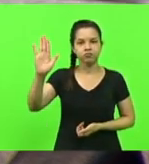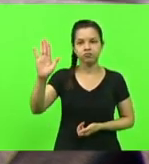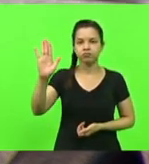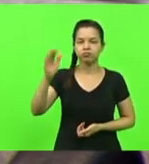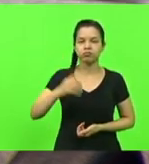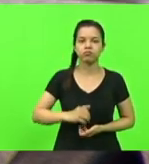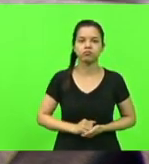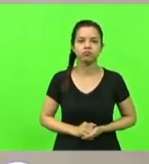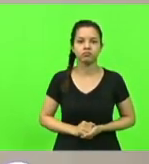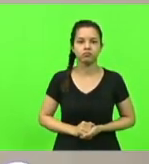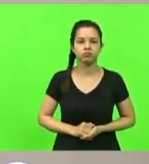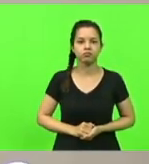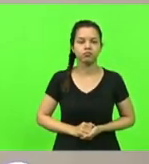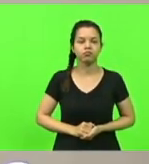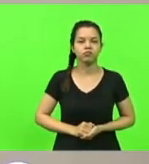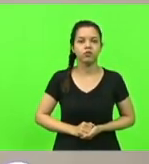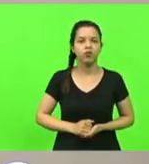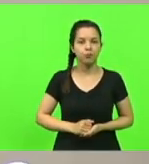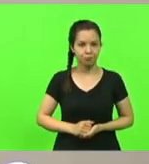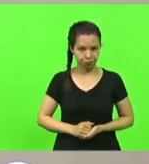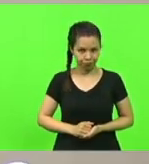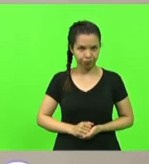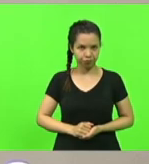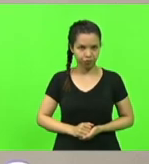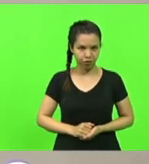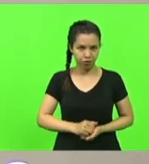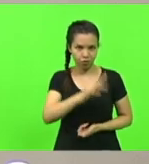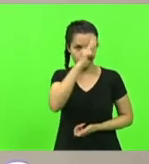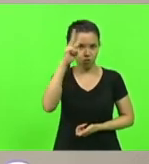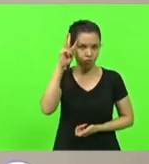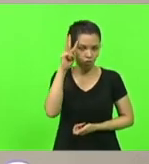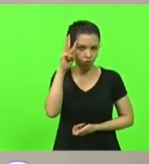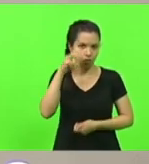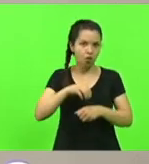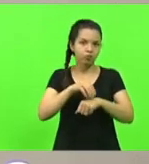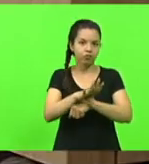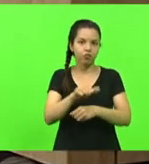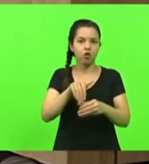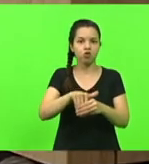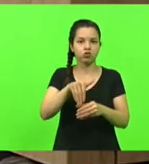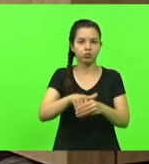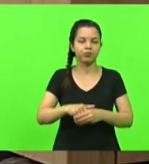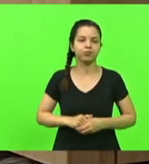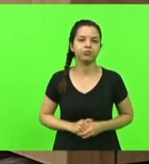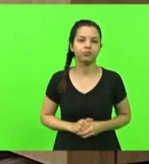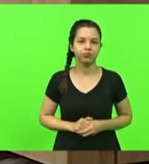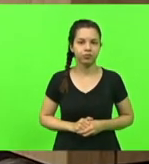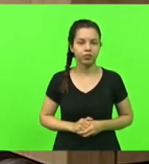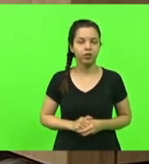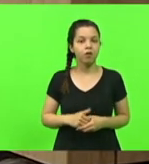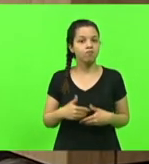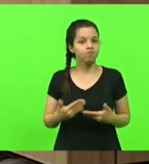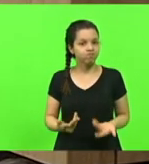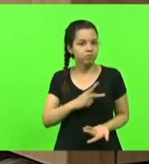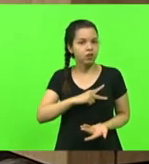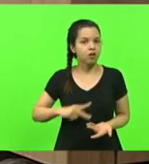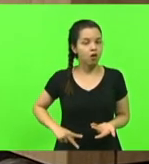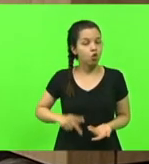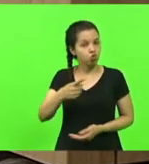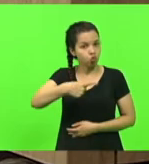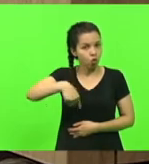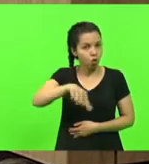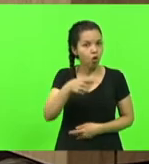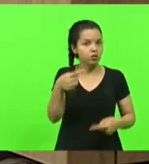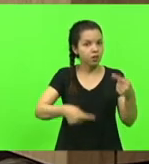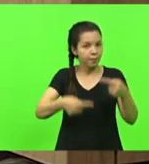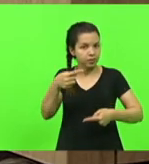Deputado Von Ney Weber, para encaminhamento de voto. Senhor presidente, nós debatemos